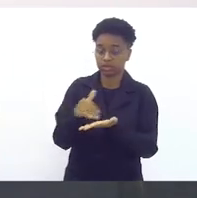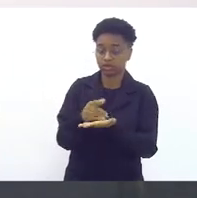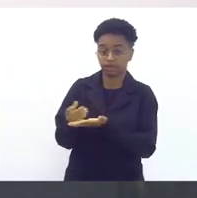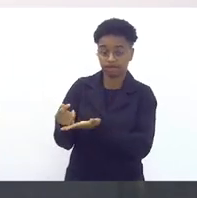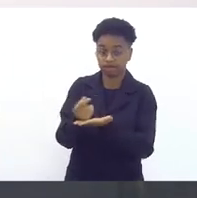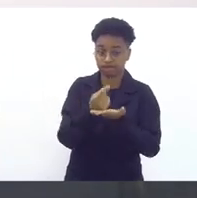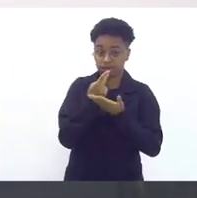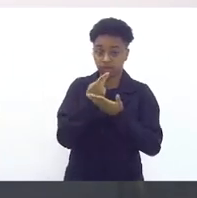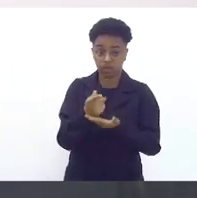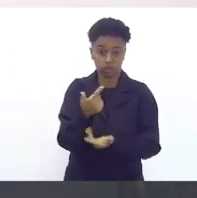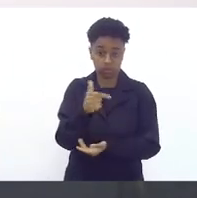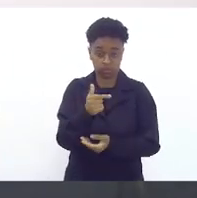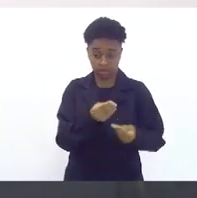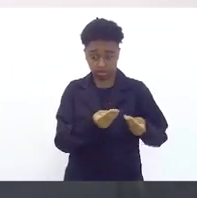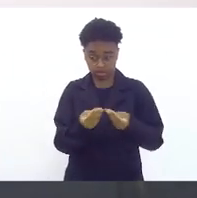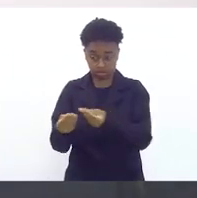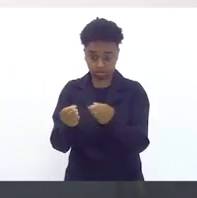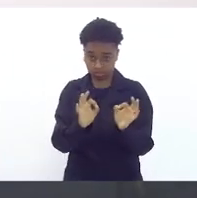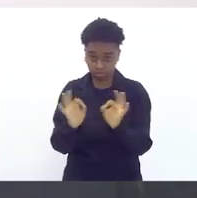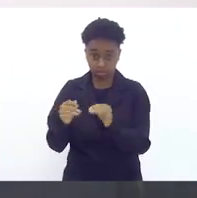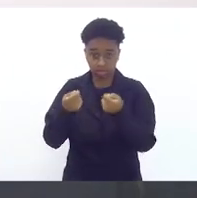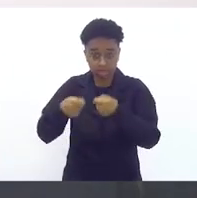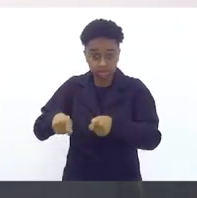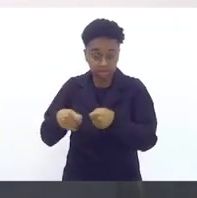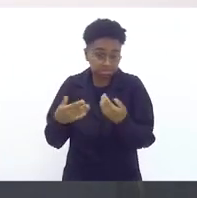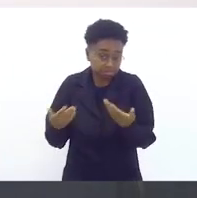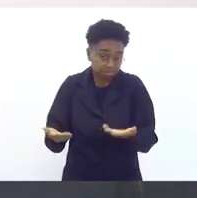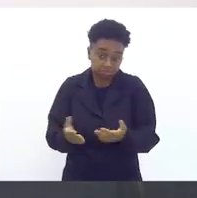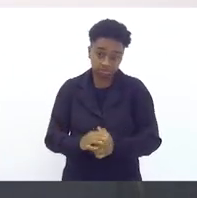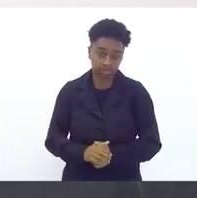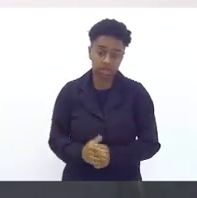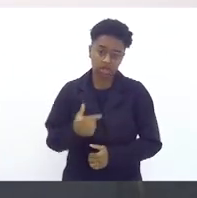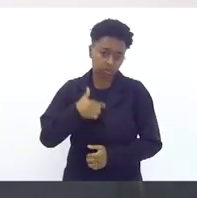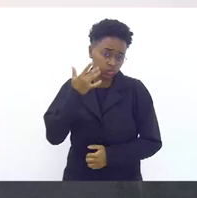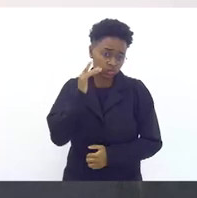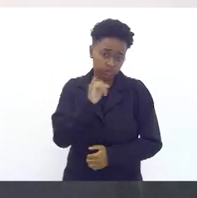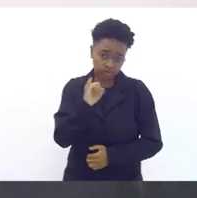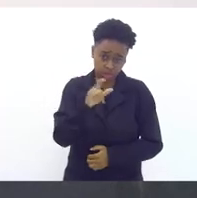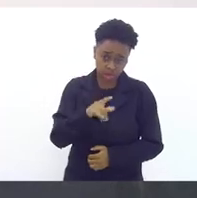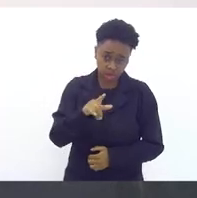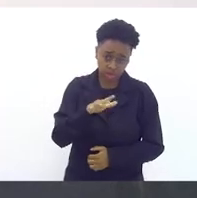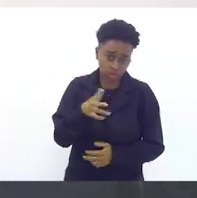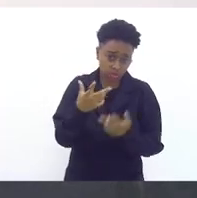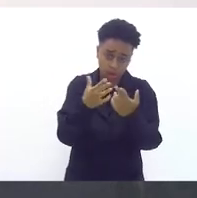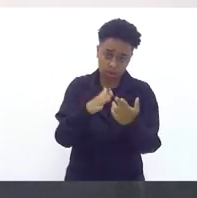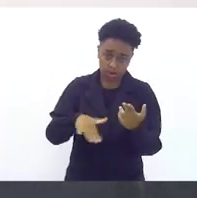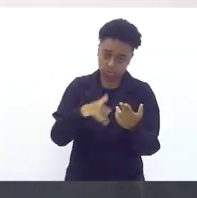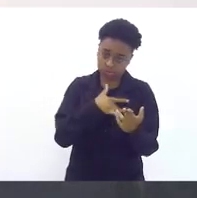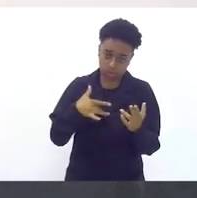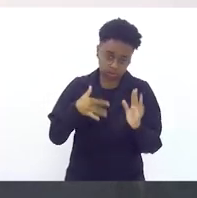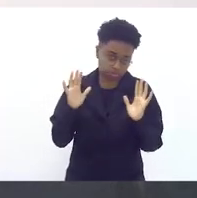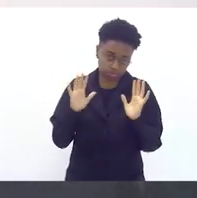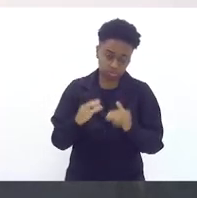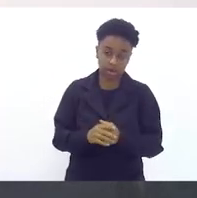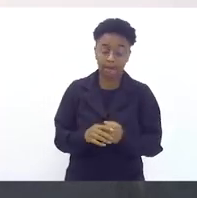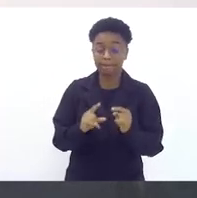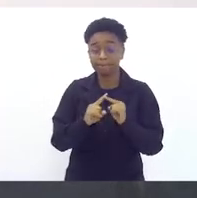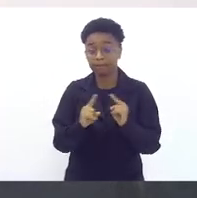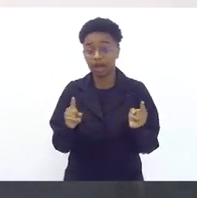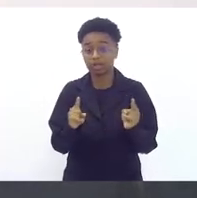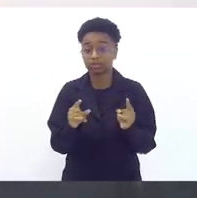recebeu a demanda, não incluiu. Não sei se era o caso ou não da saúde da época. Bom, mas, dito